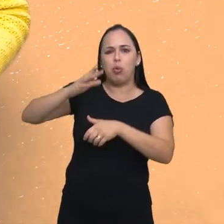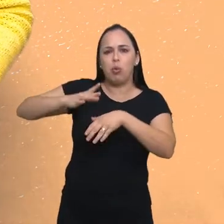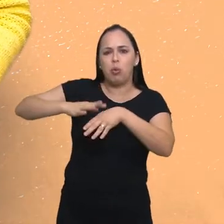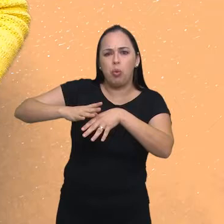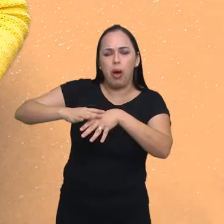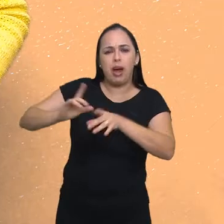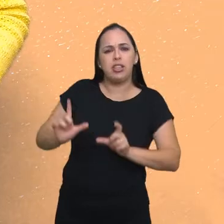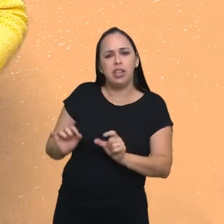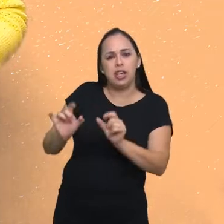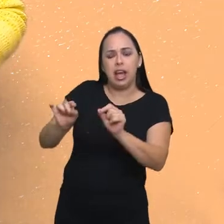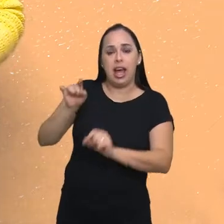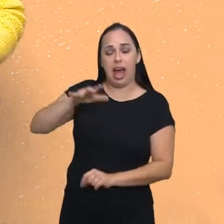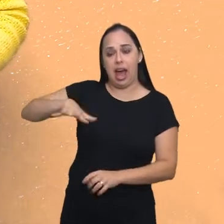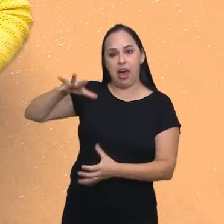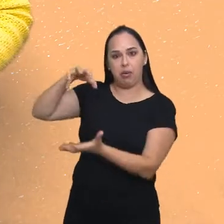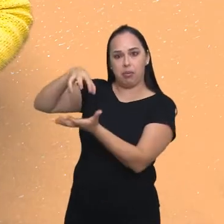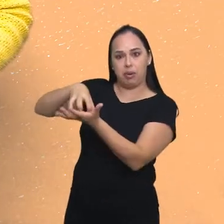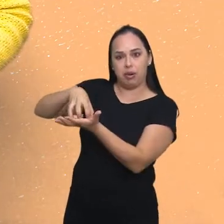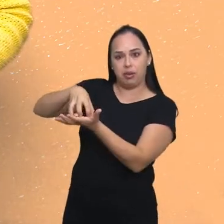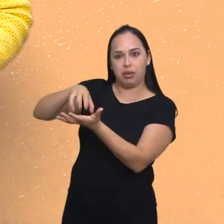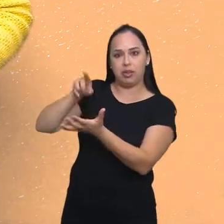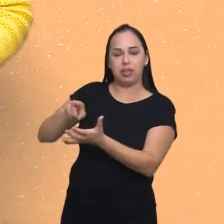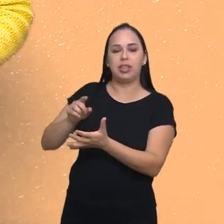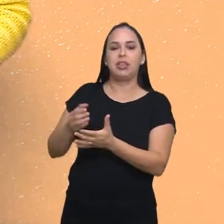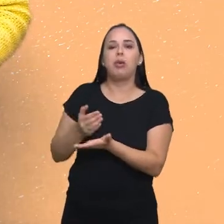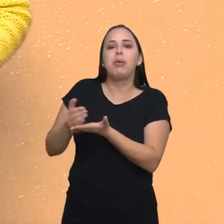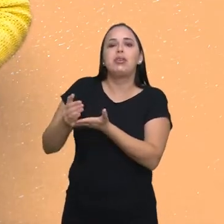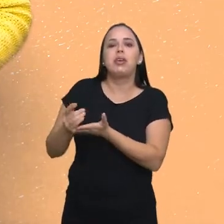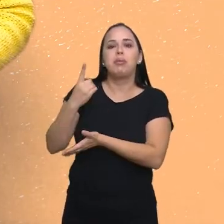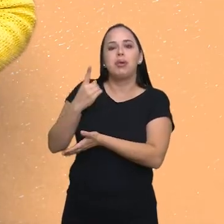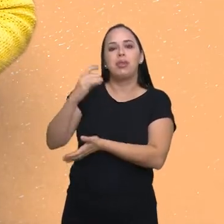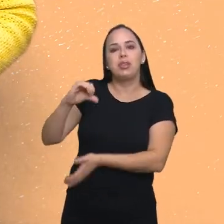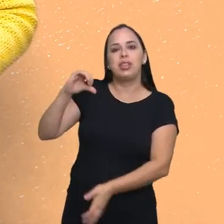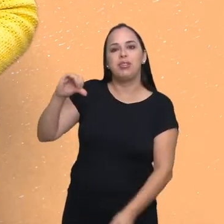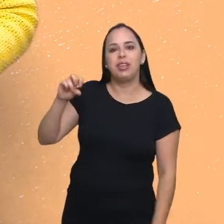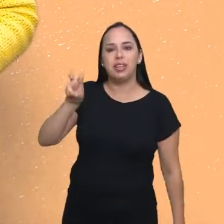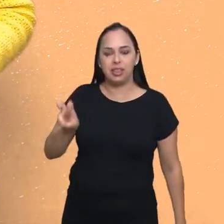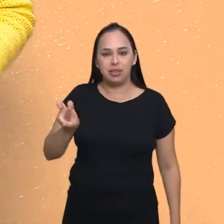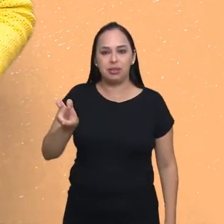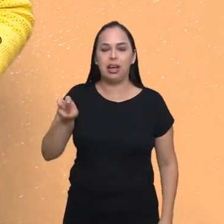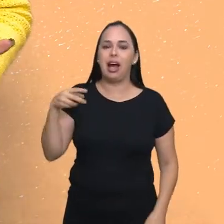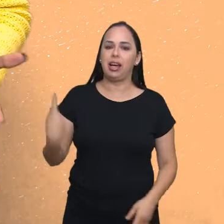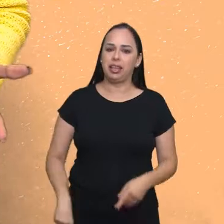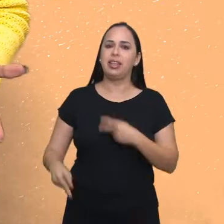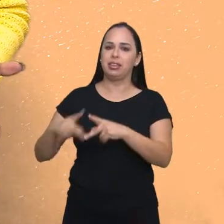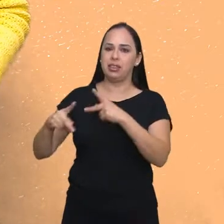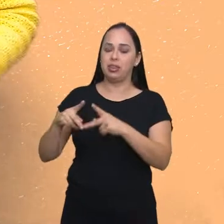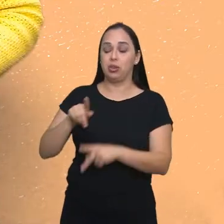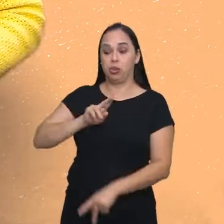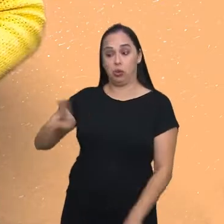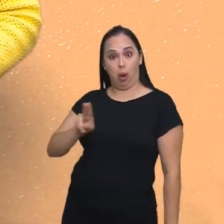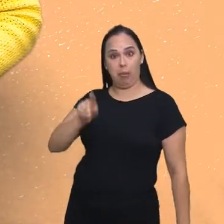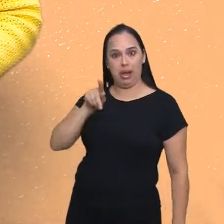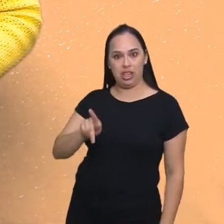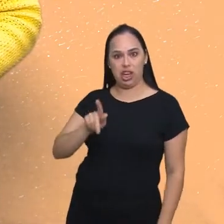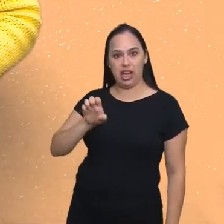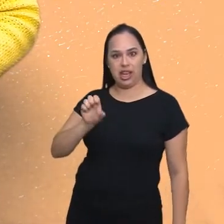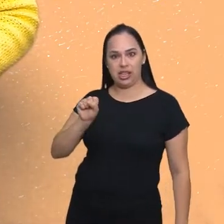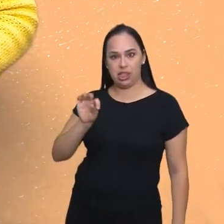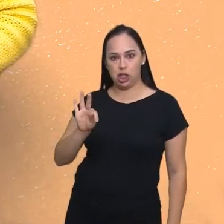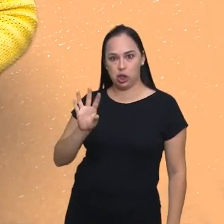uma entidade social que nasceu em 1995, aqui em São José dos Campos. Conhecido como Gesto, o grupo